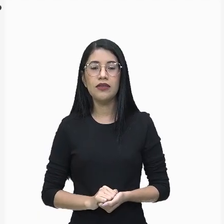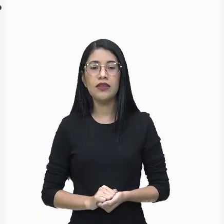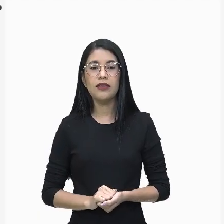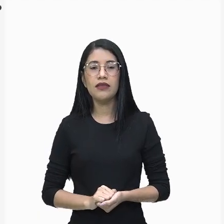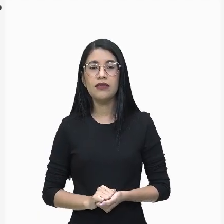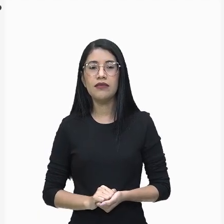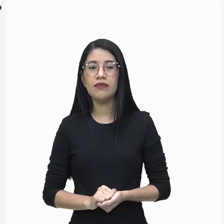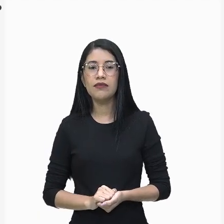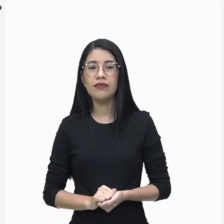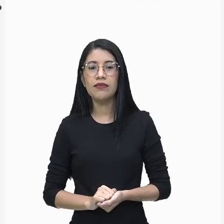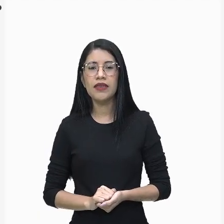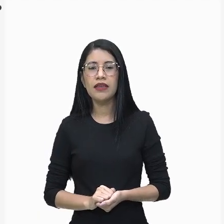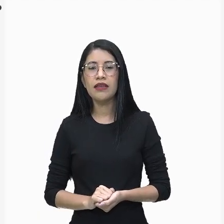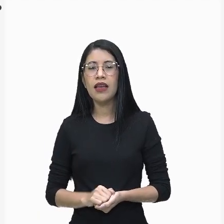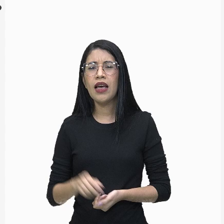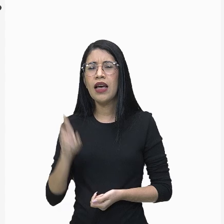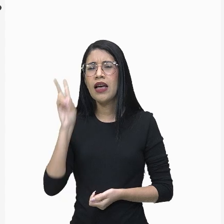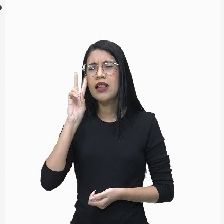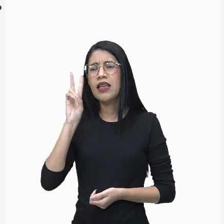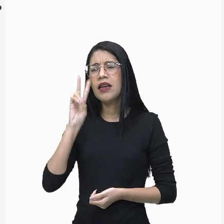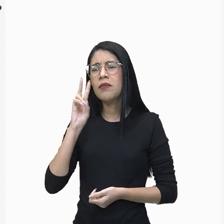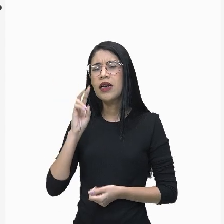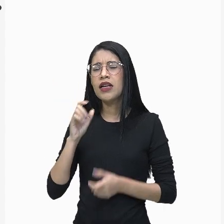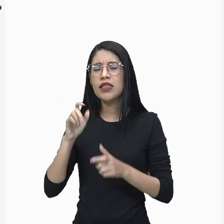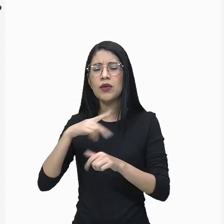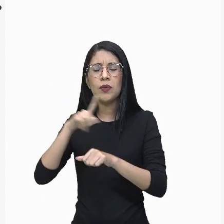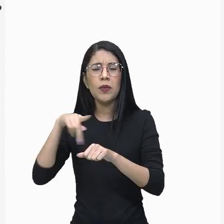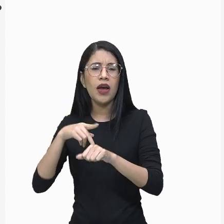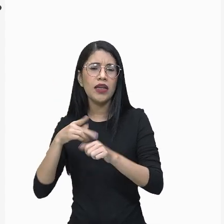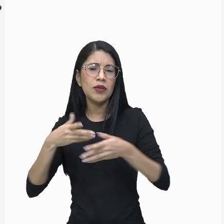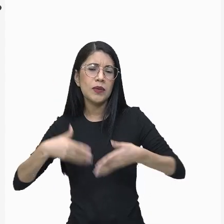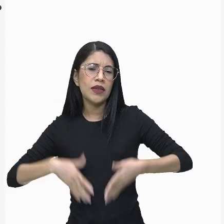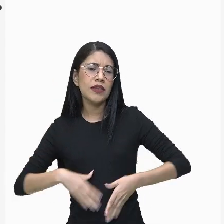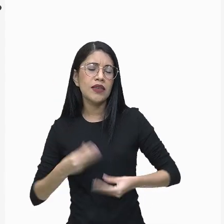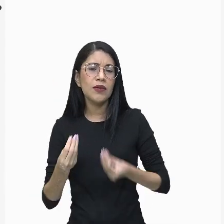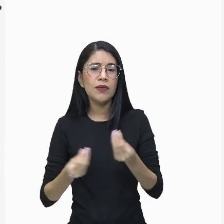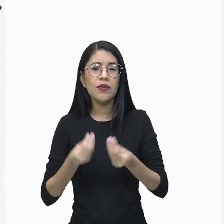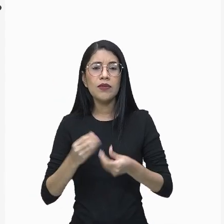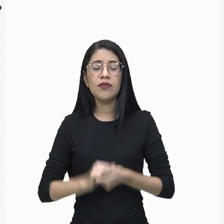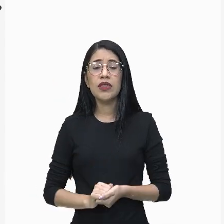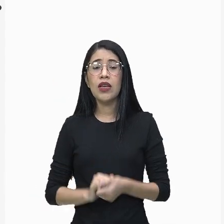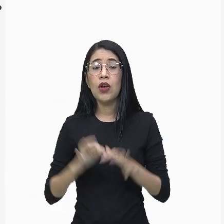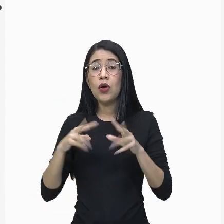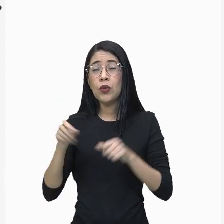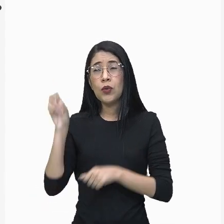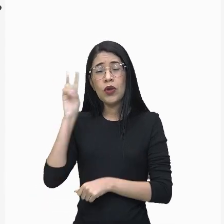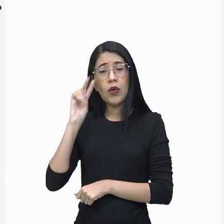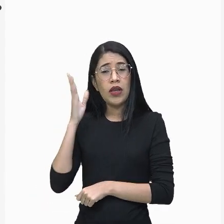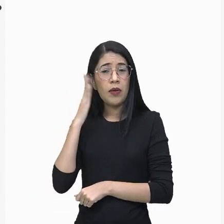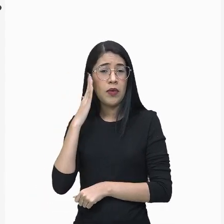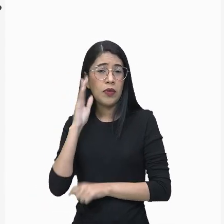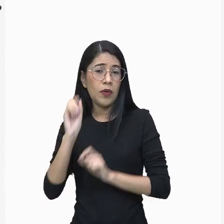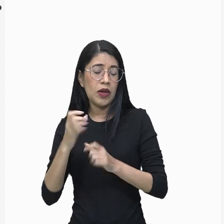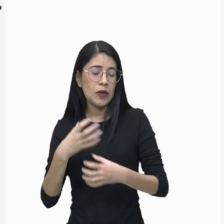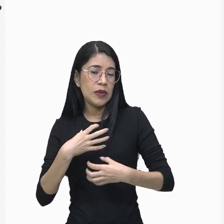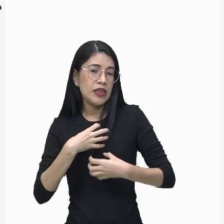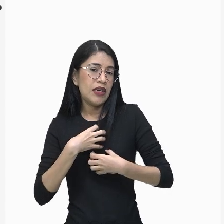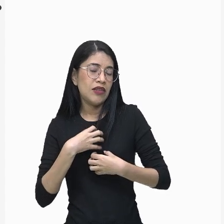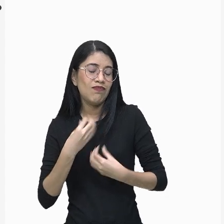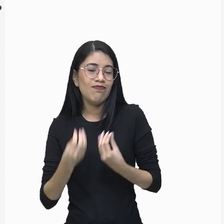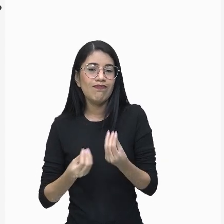Legado. Que lembrança darei ao país que me deu? Tudo que lembro e sei, tudo quanto